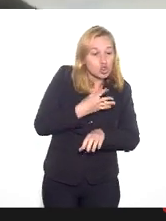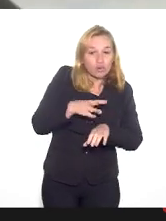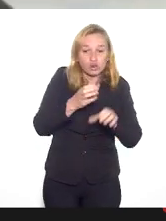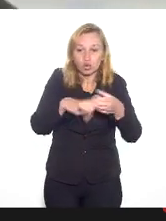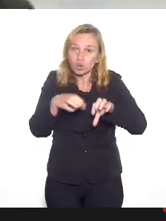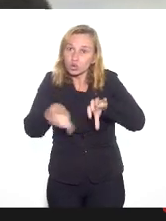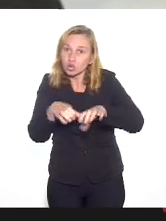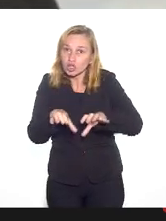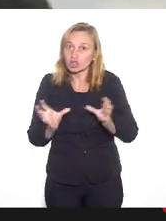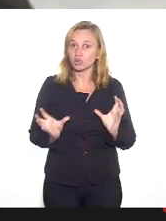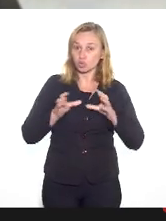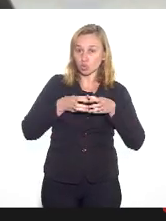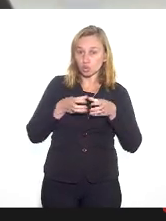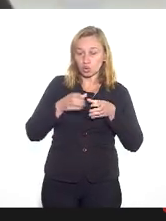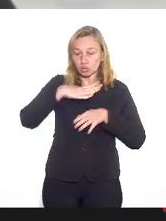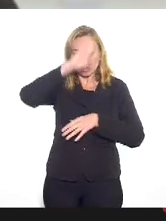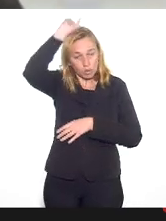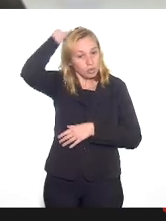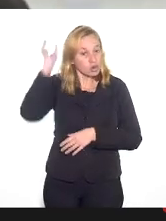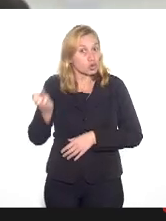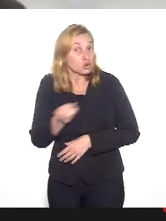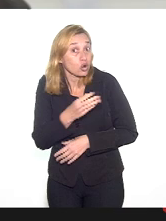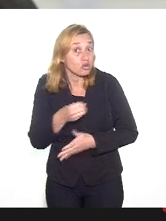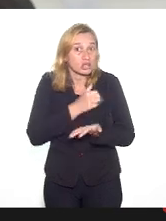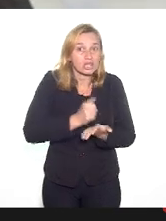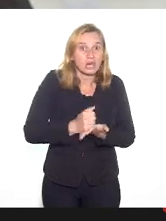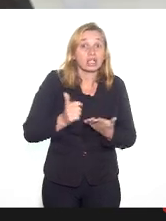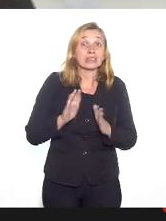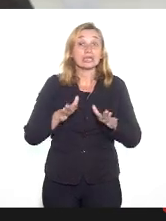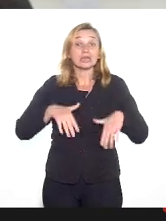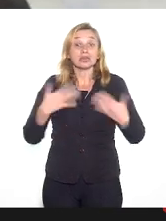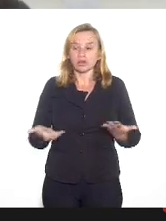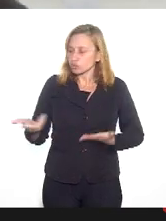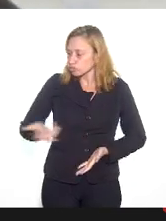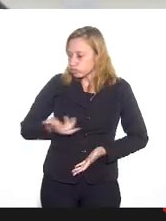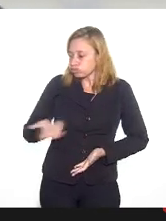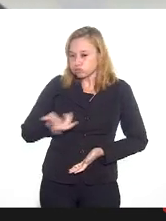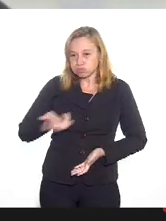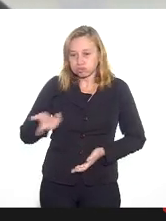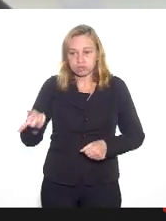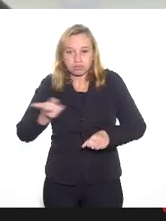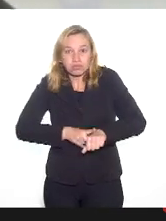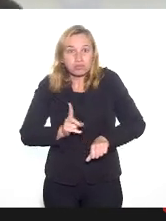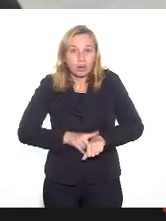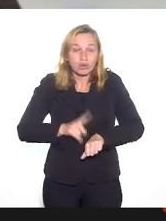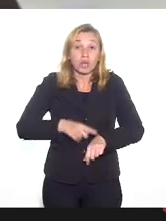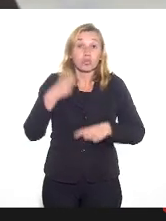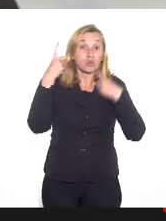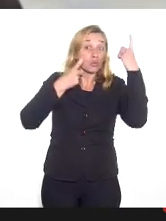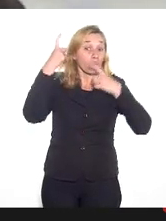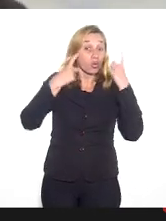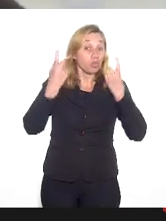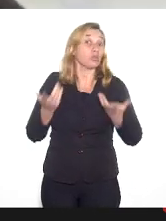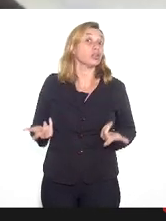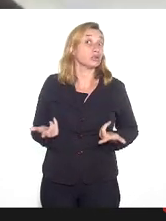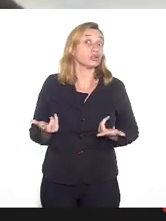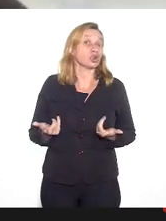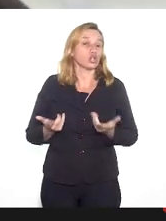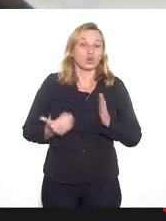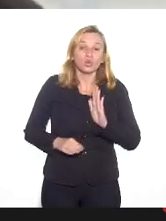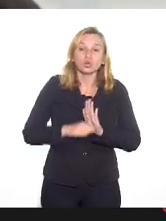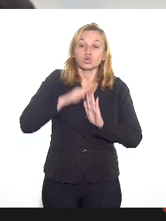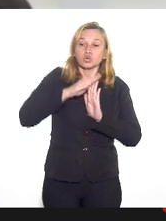concursados, de quadro de pessoal, de novas contratações. Então, a gente está numa corrida literal contra o tempo e me preocupa muito o nível